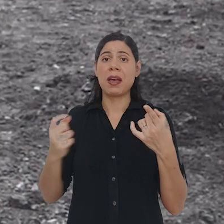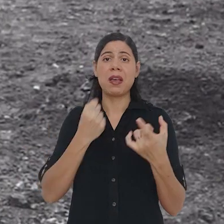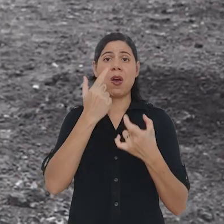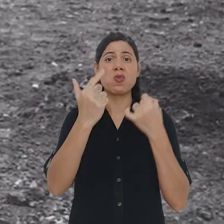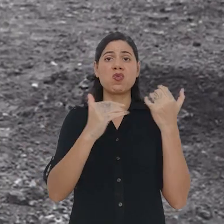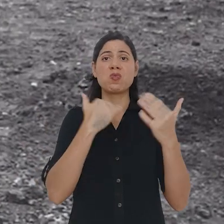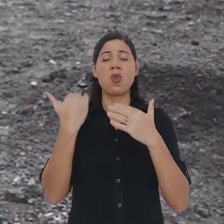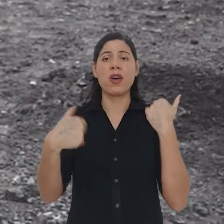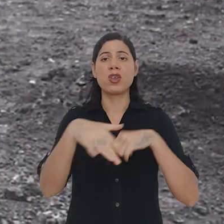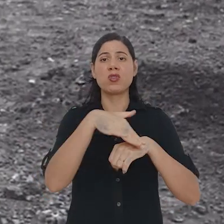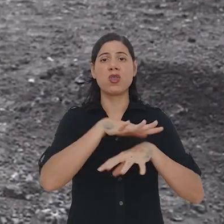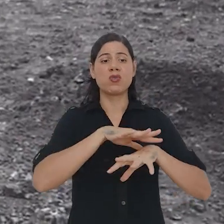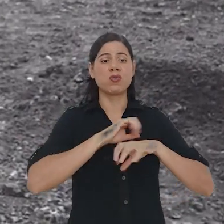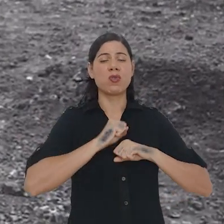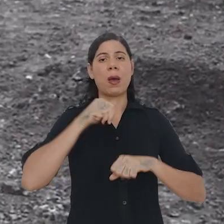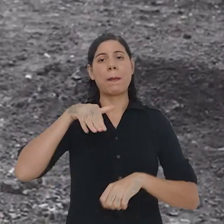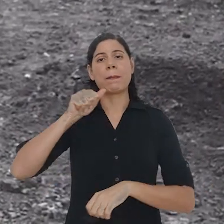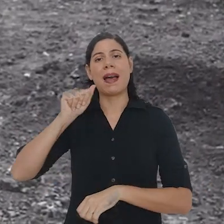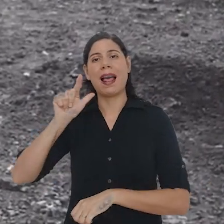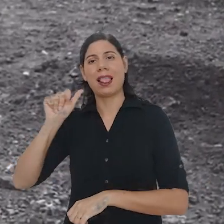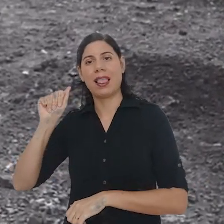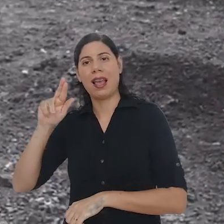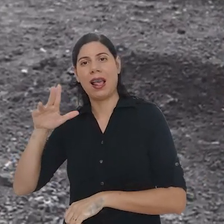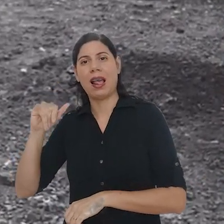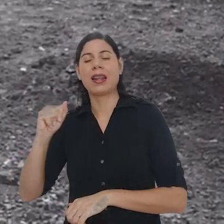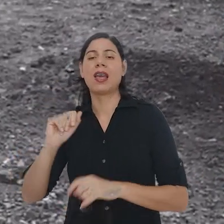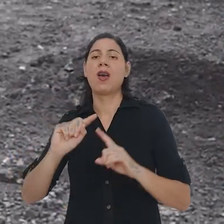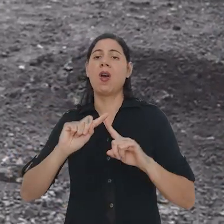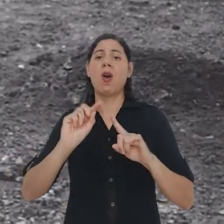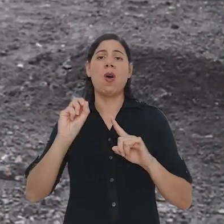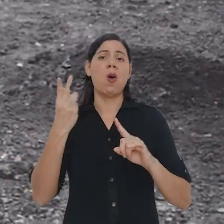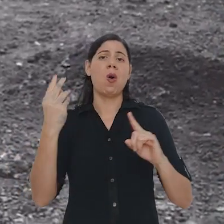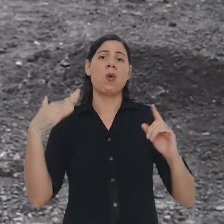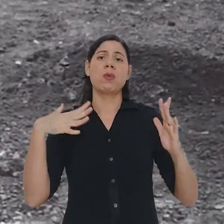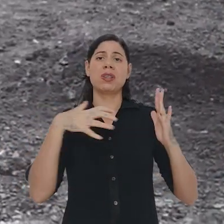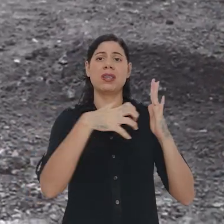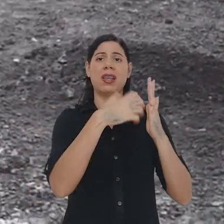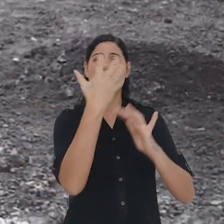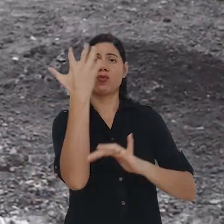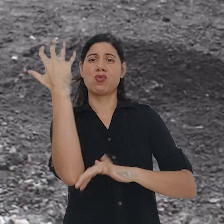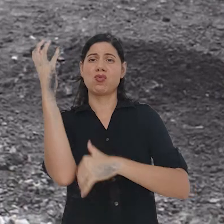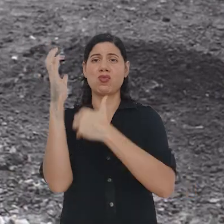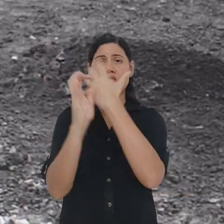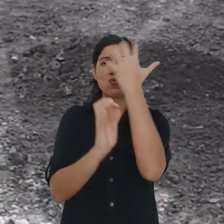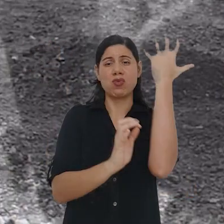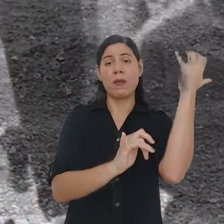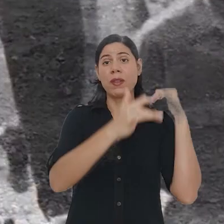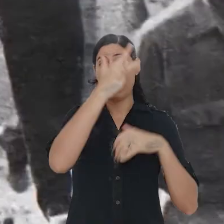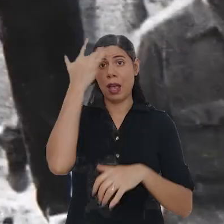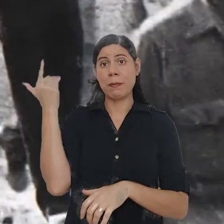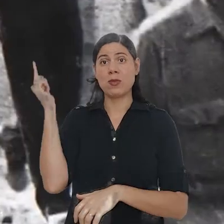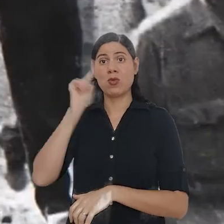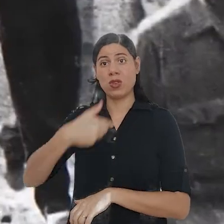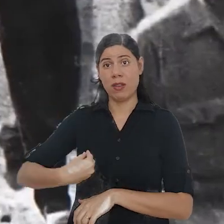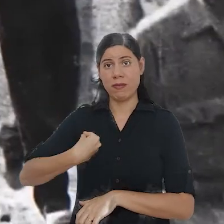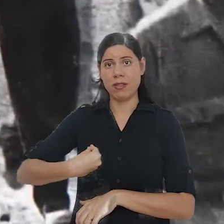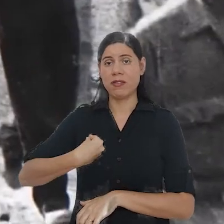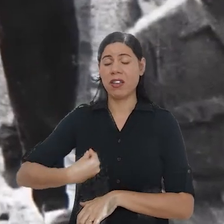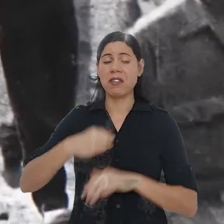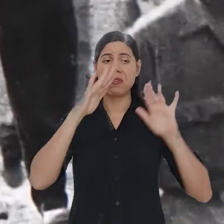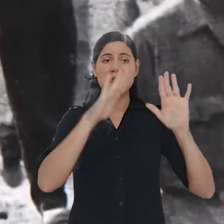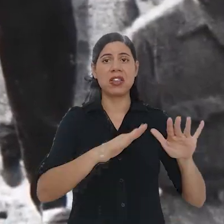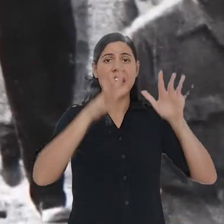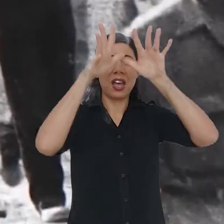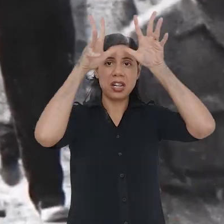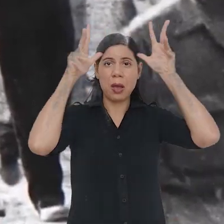muitos morreram de doença como malária ou por acidentes pela vivência no ambiente de selva. Os sobreviventes ficaram na Amazônia